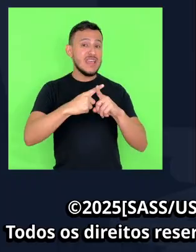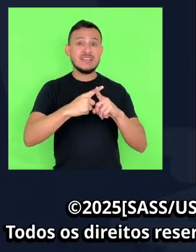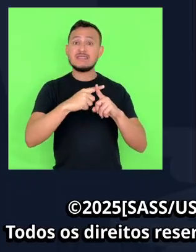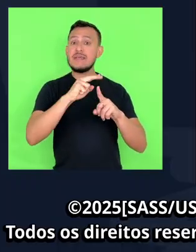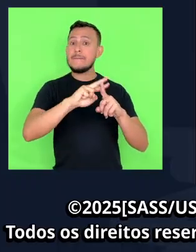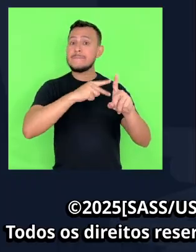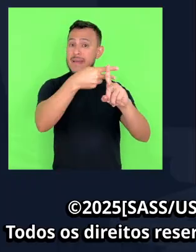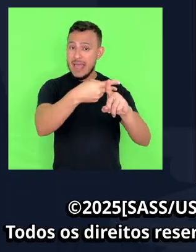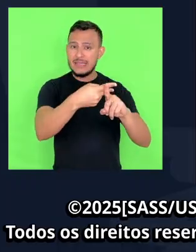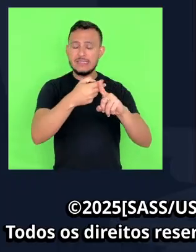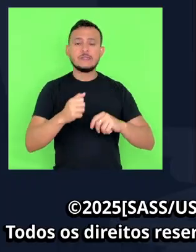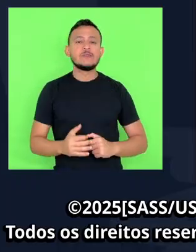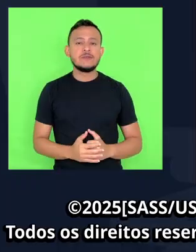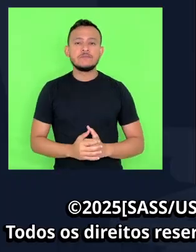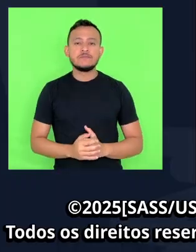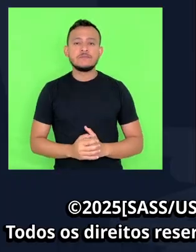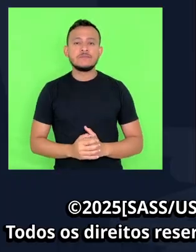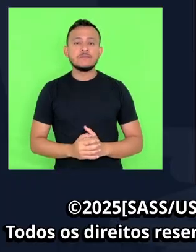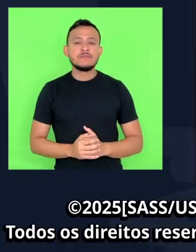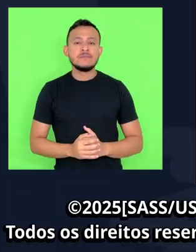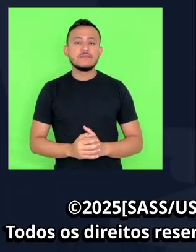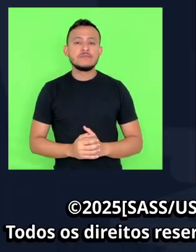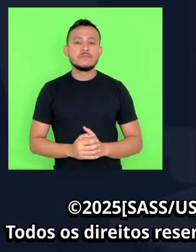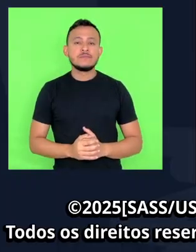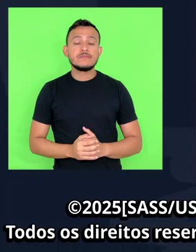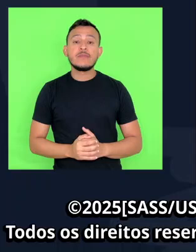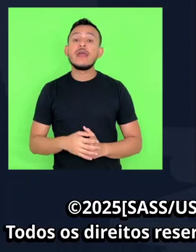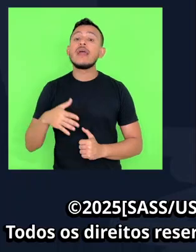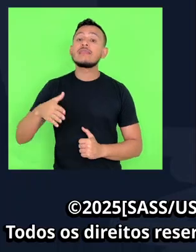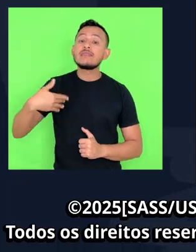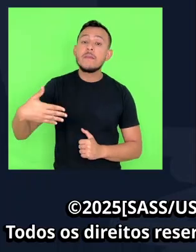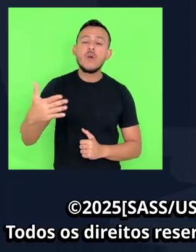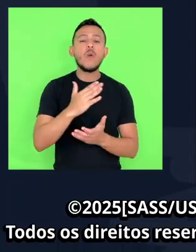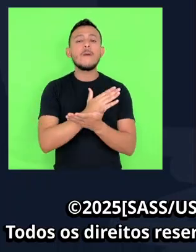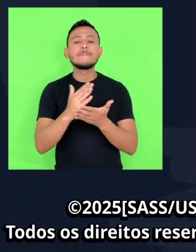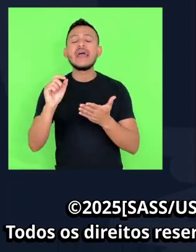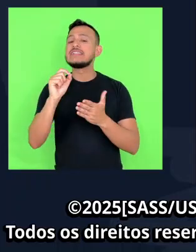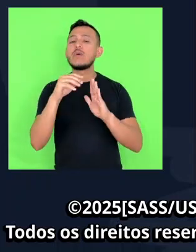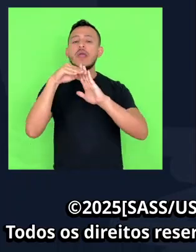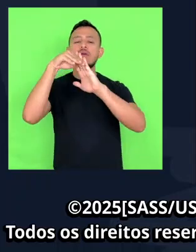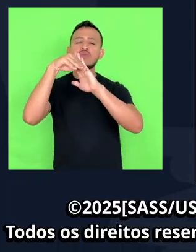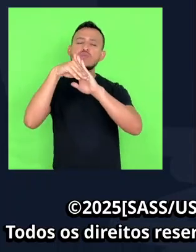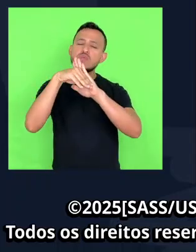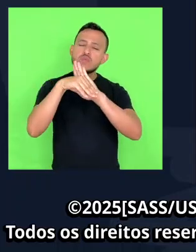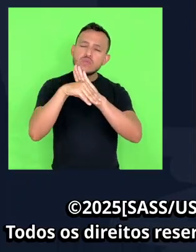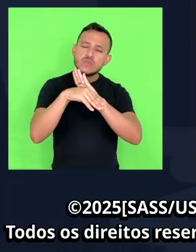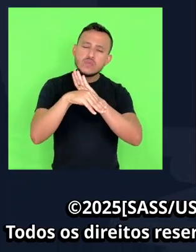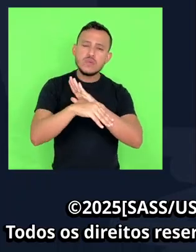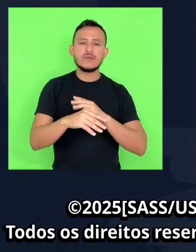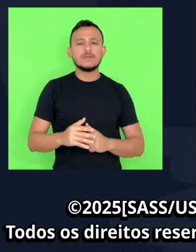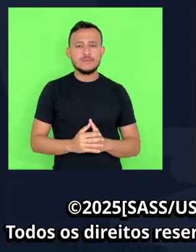né? Mas que, depois disso, começa a descer